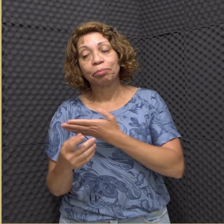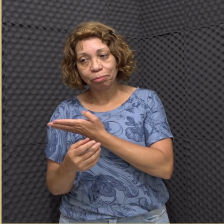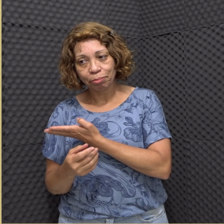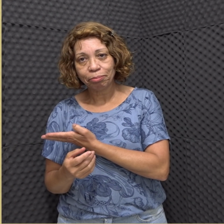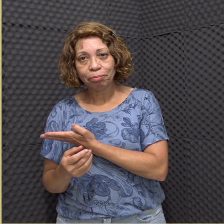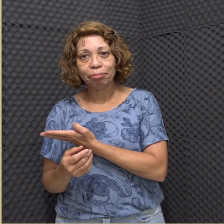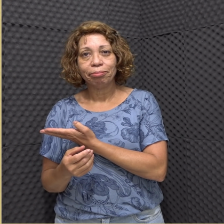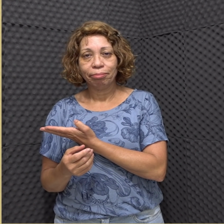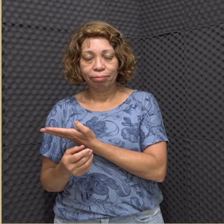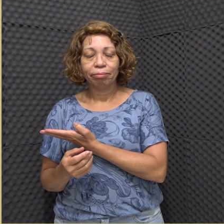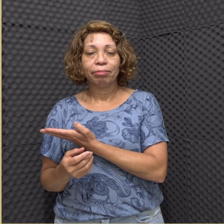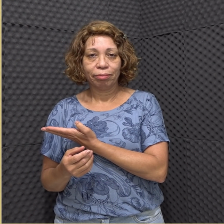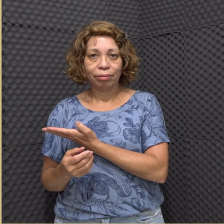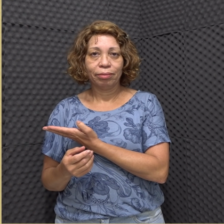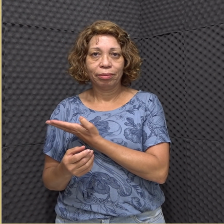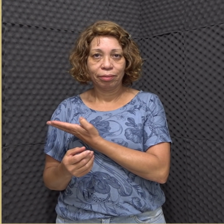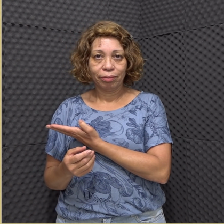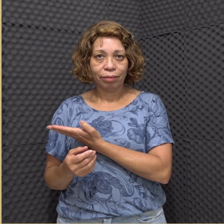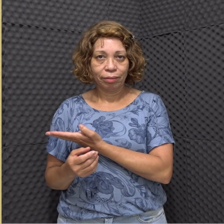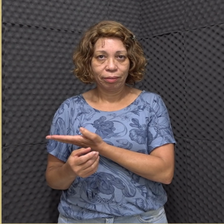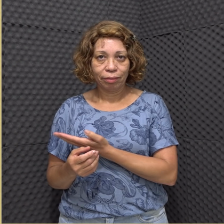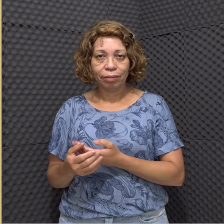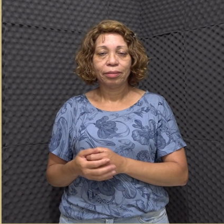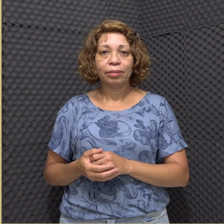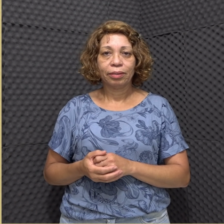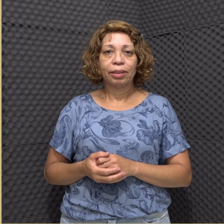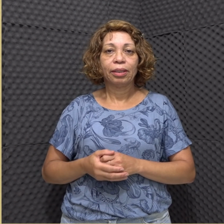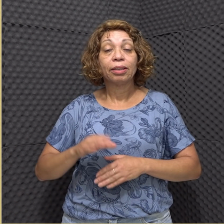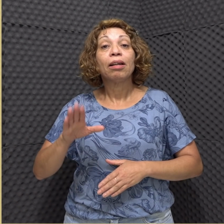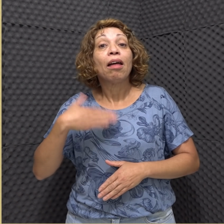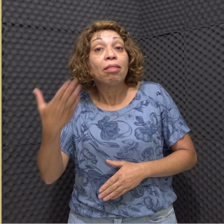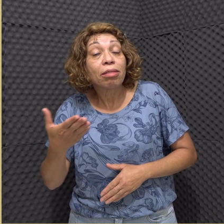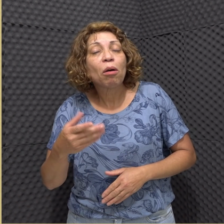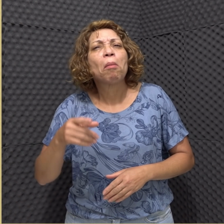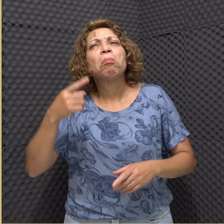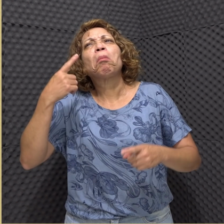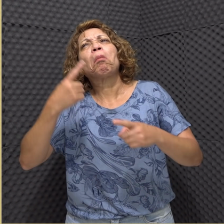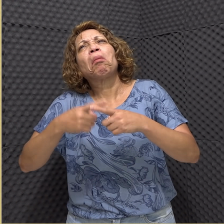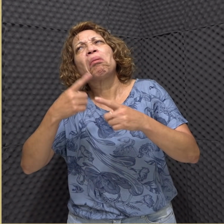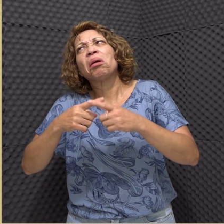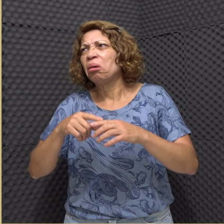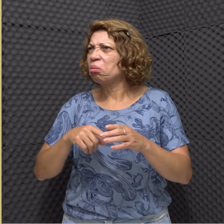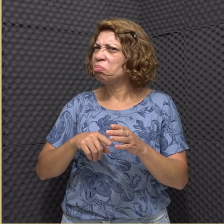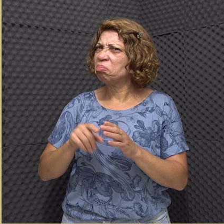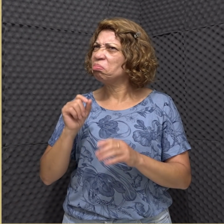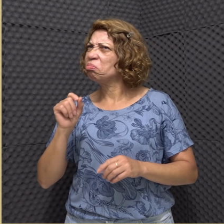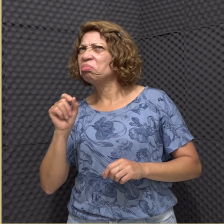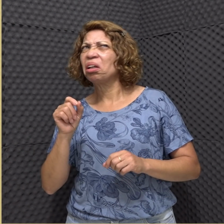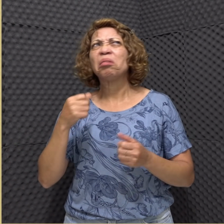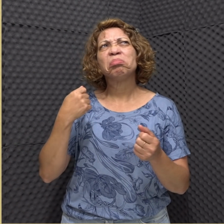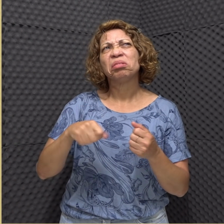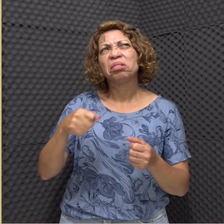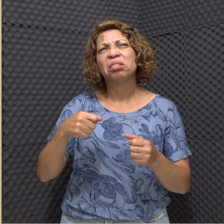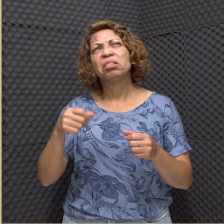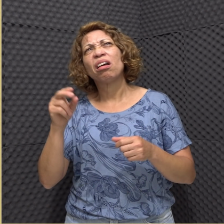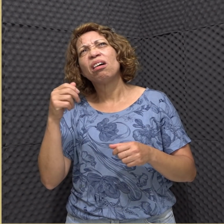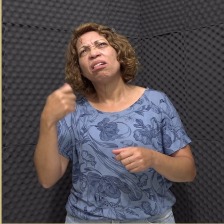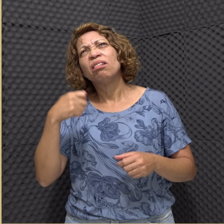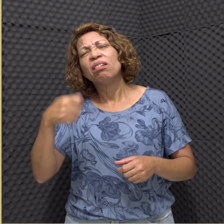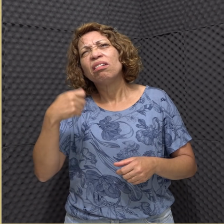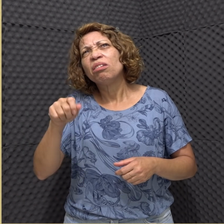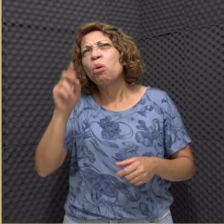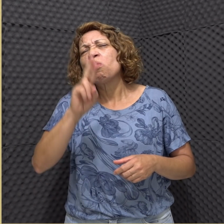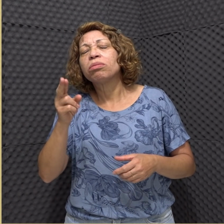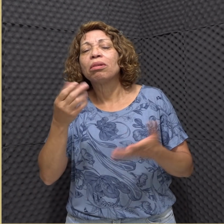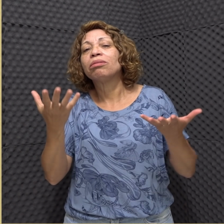5, 0, 1, 2, 3, 4 e 5. Então, para que serve esse conjunto? Qual que é a